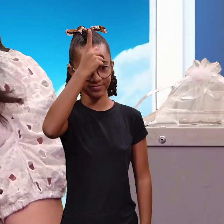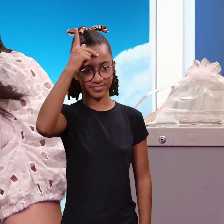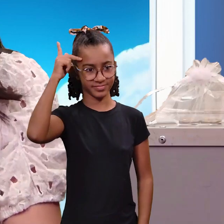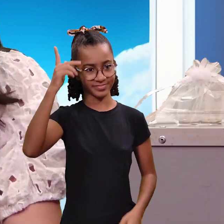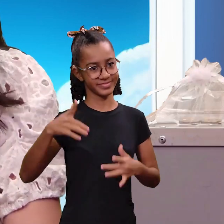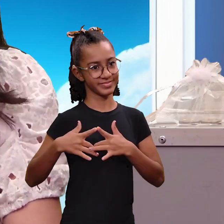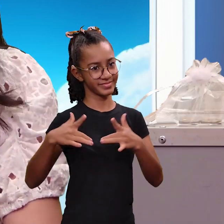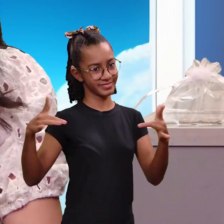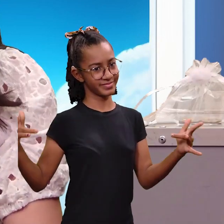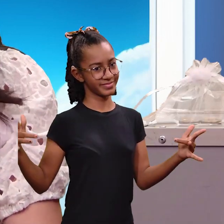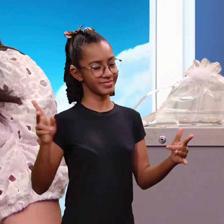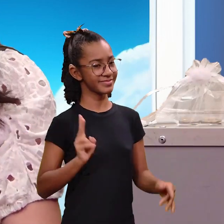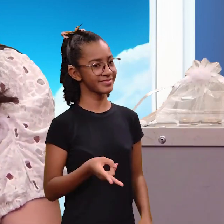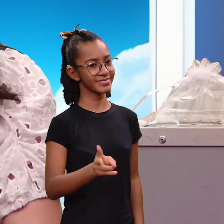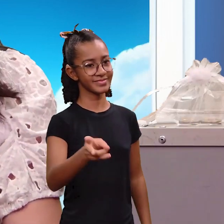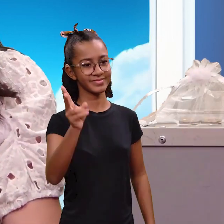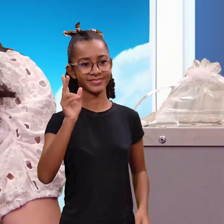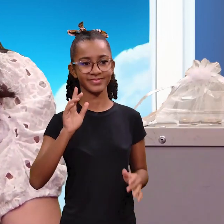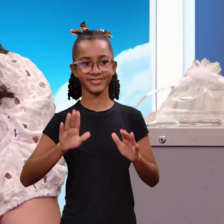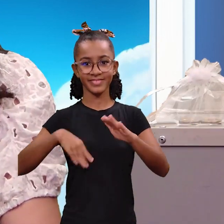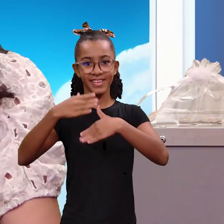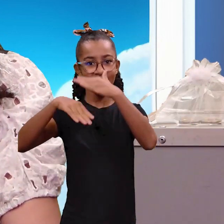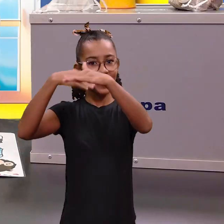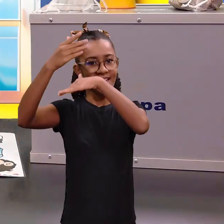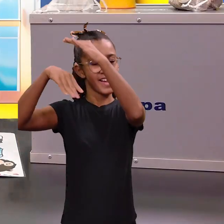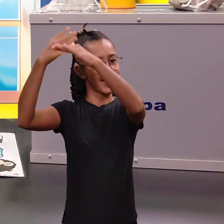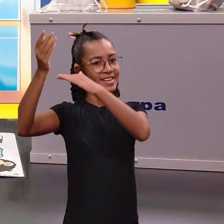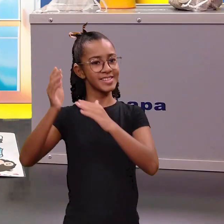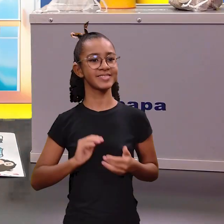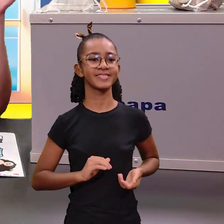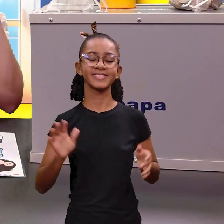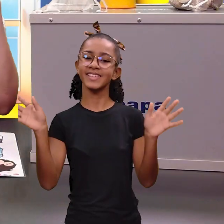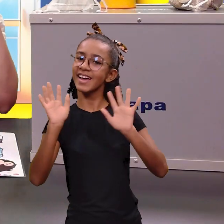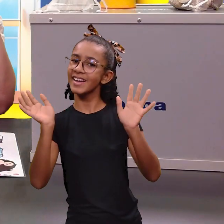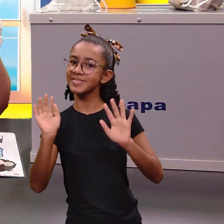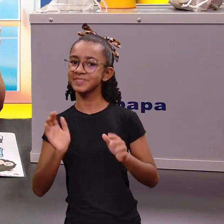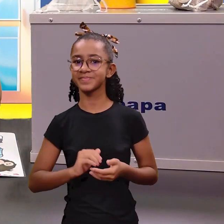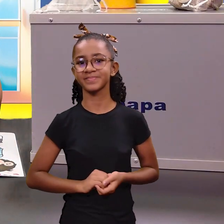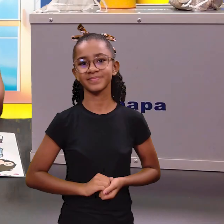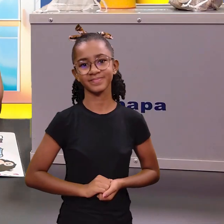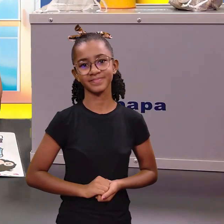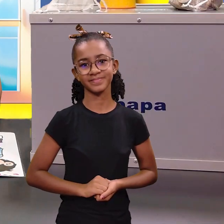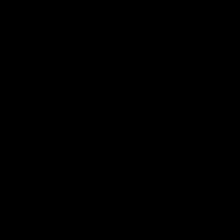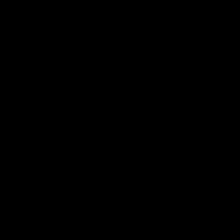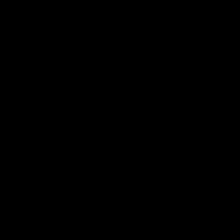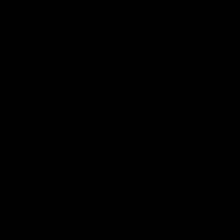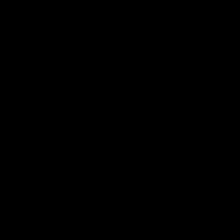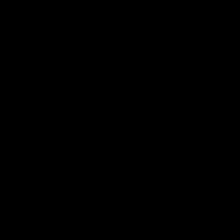assim: o generoso sempre prosperará. Até a próxima. Tchau, tchau!